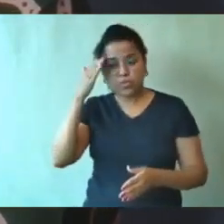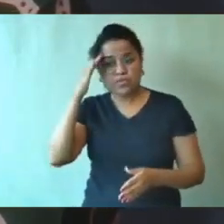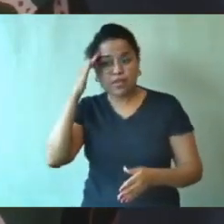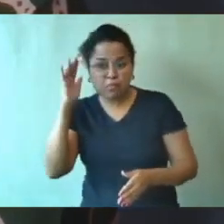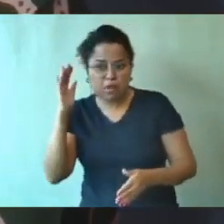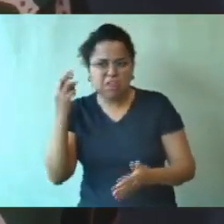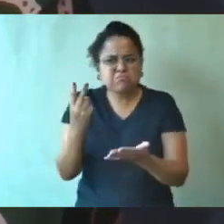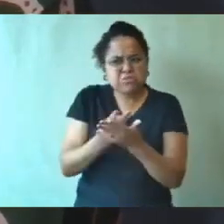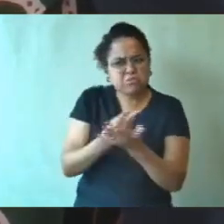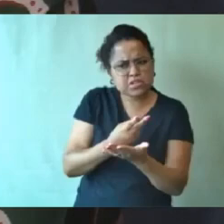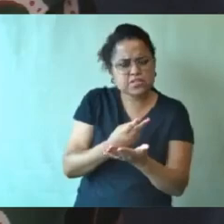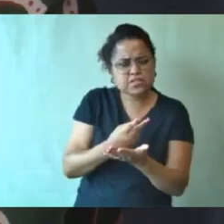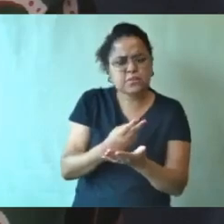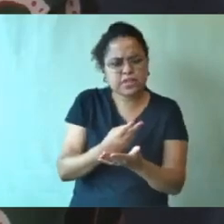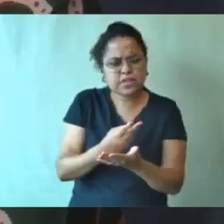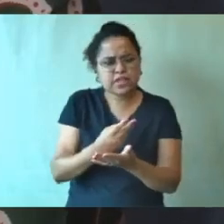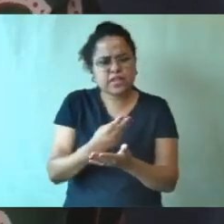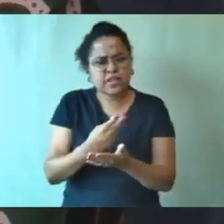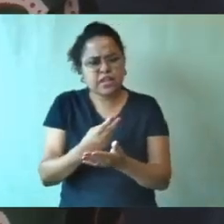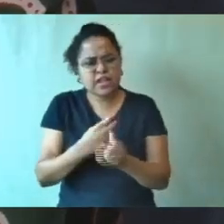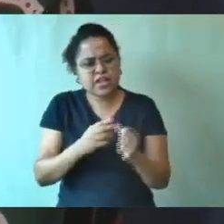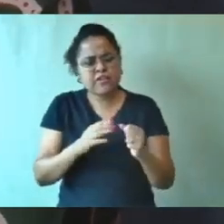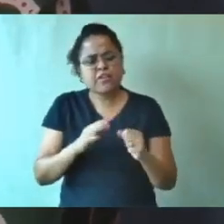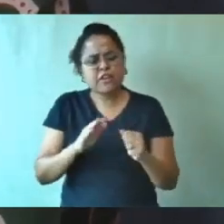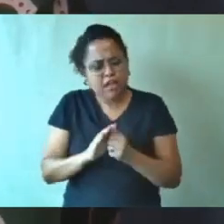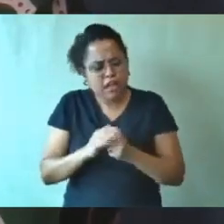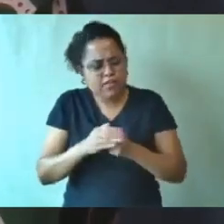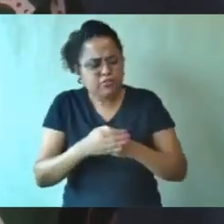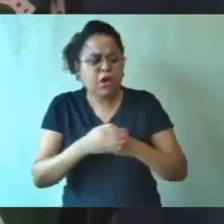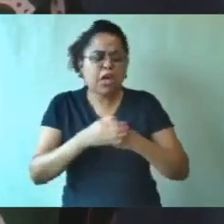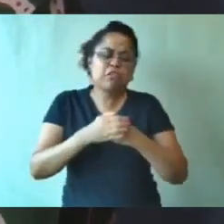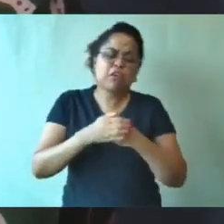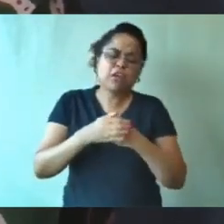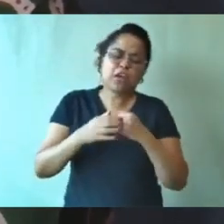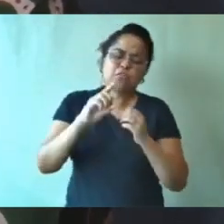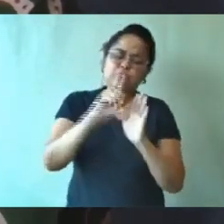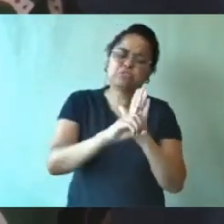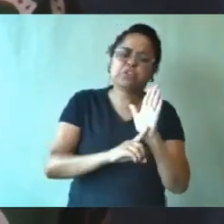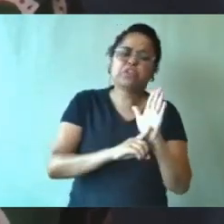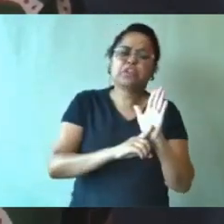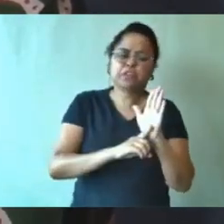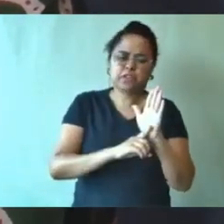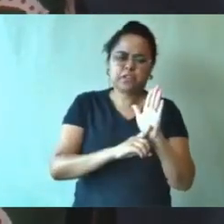seu direito de silêncio naquilo que lhe auto-incriminar, ok?